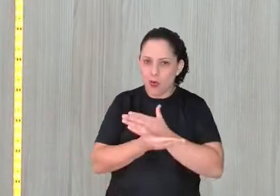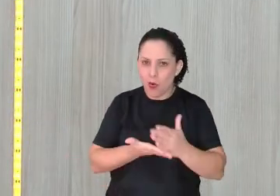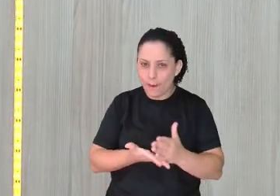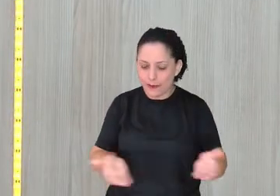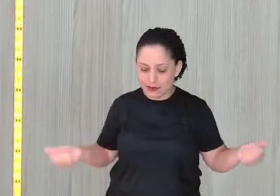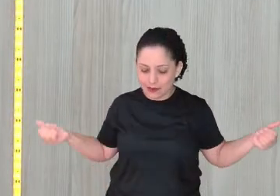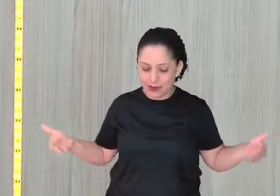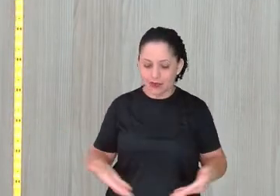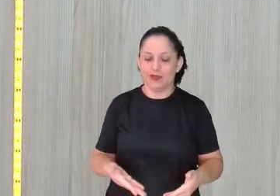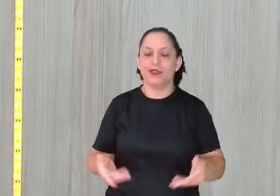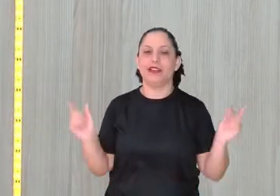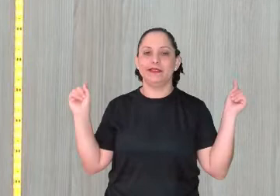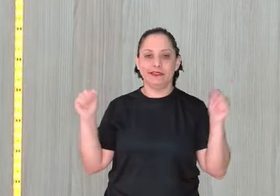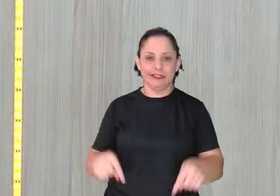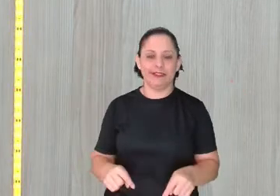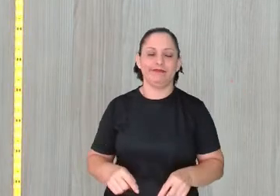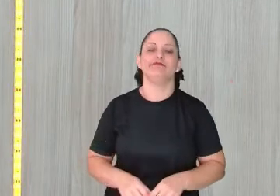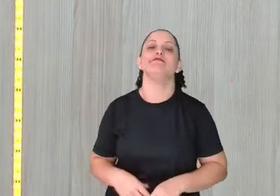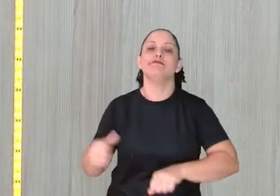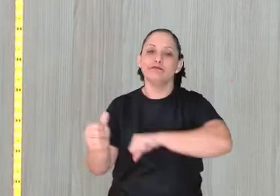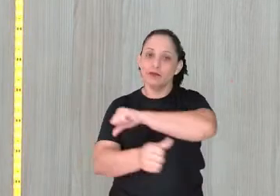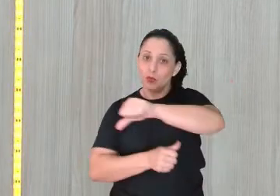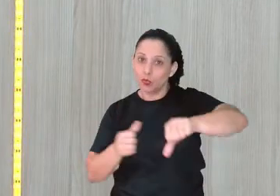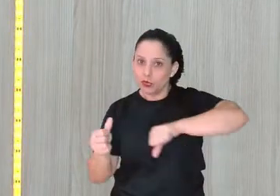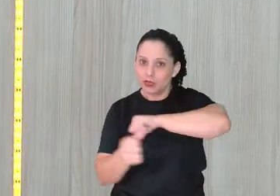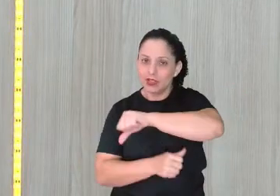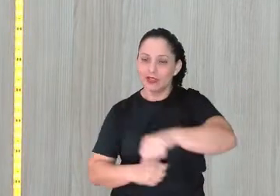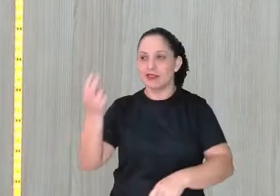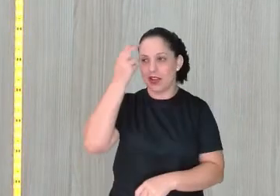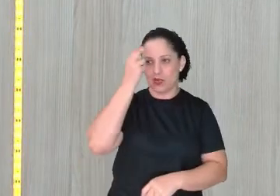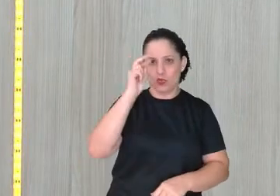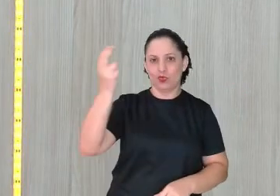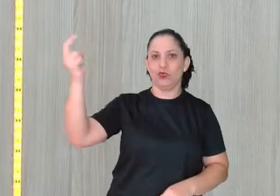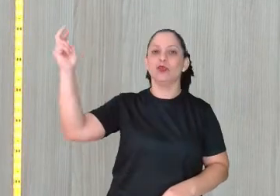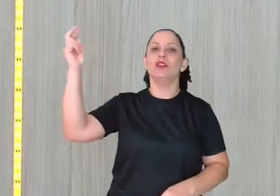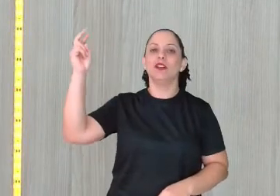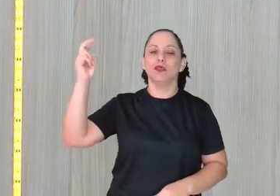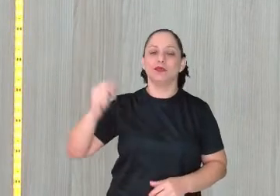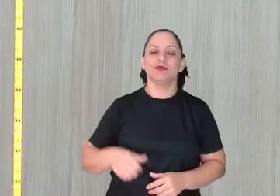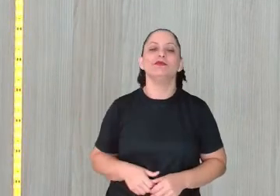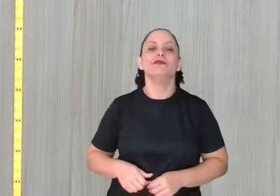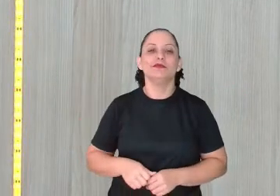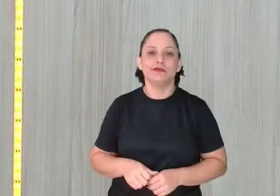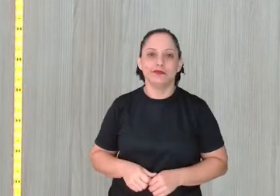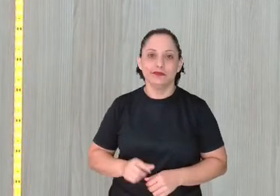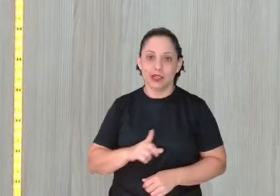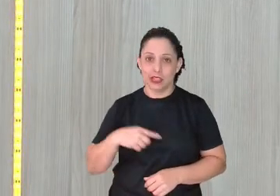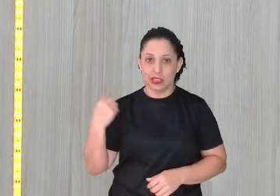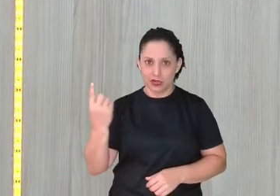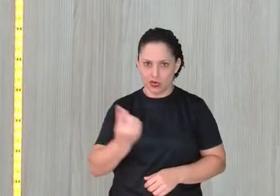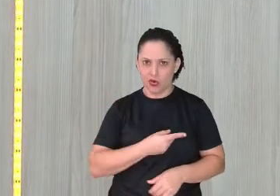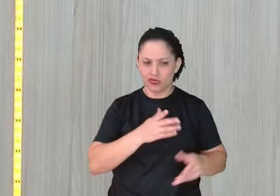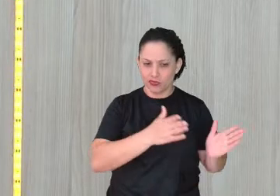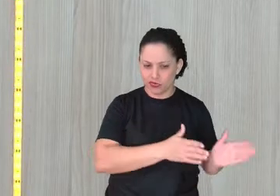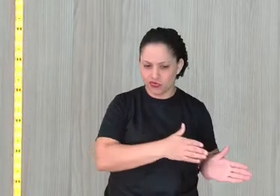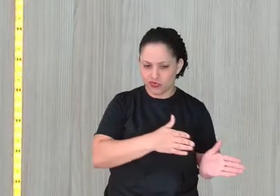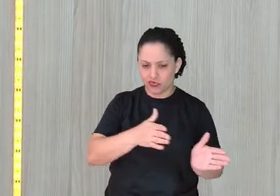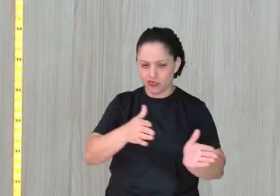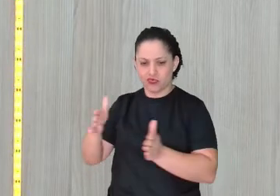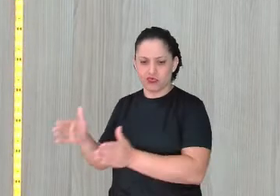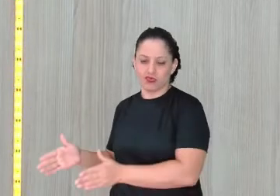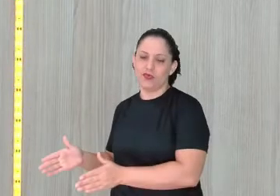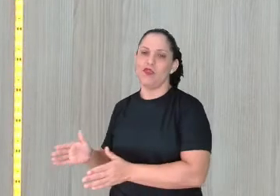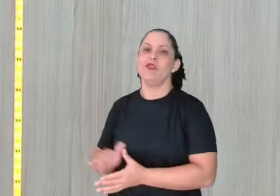ontem. Né? Então, é realmente uma mudança cultural, né, nesse modo que a gente vem agindo, que a